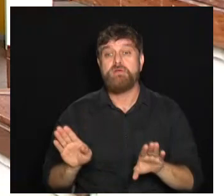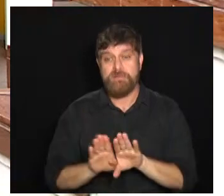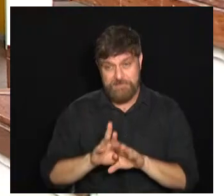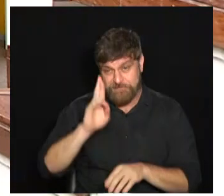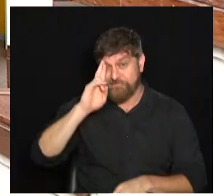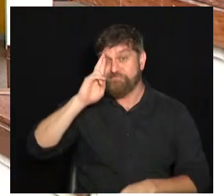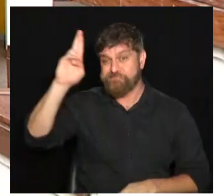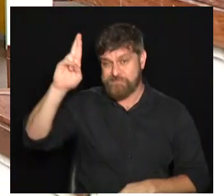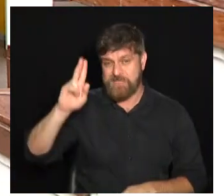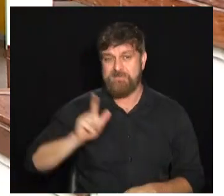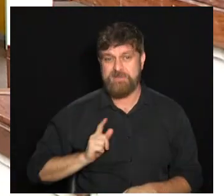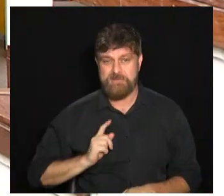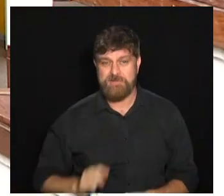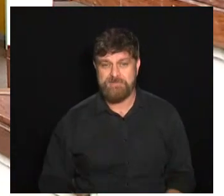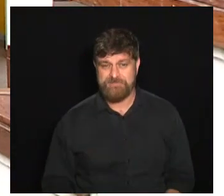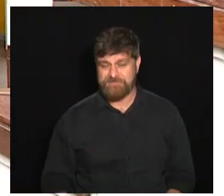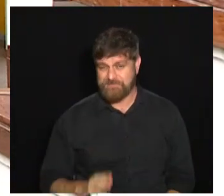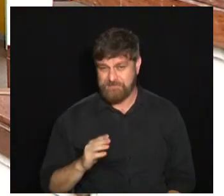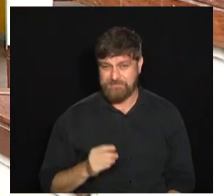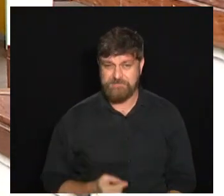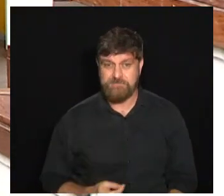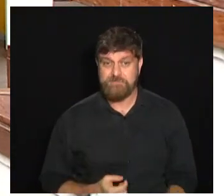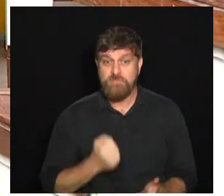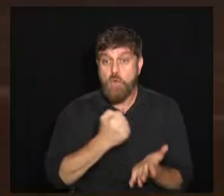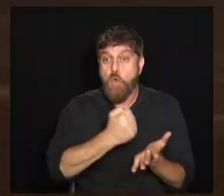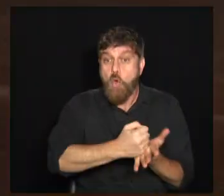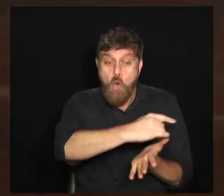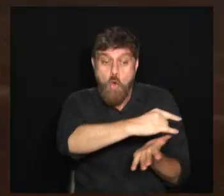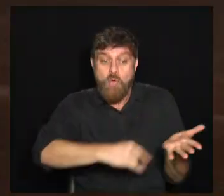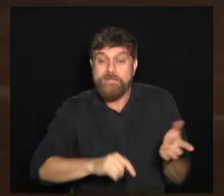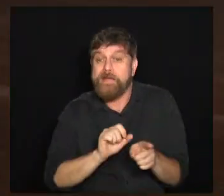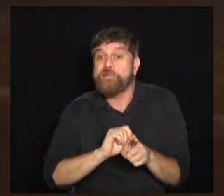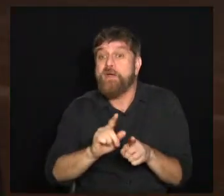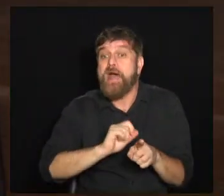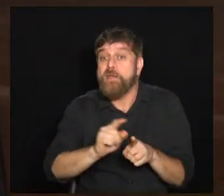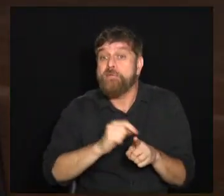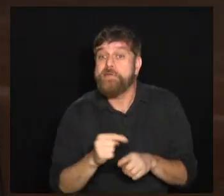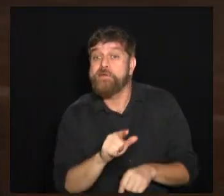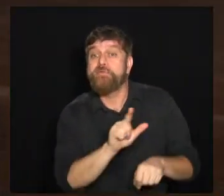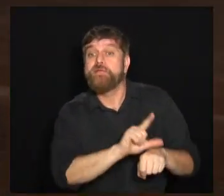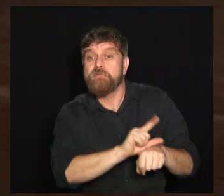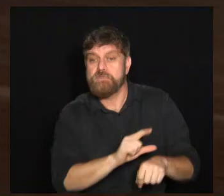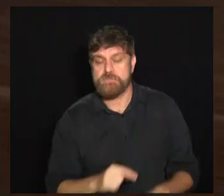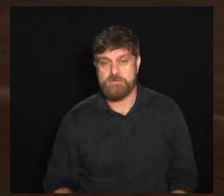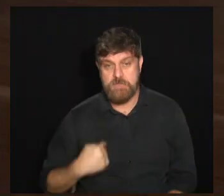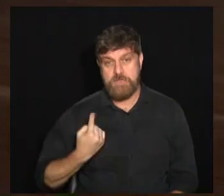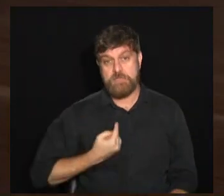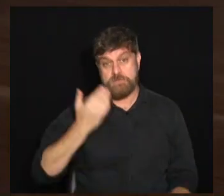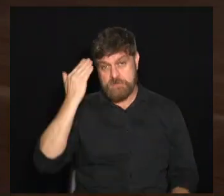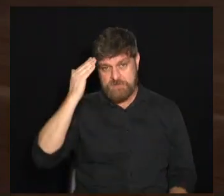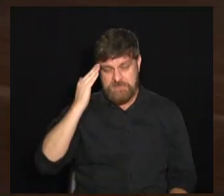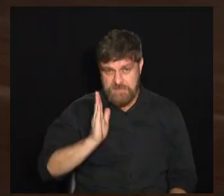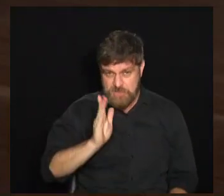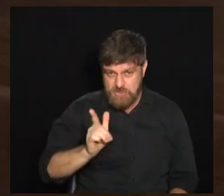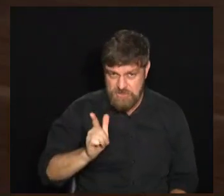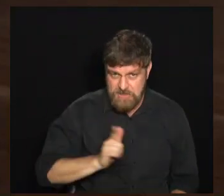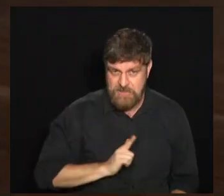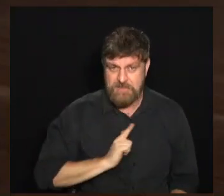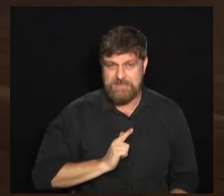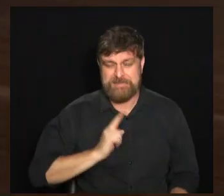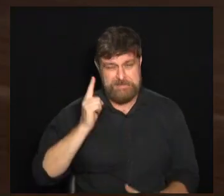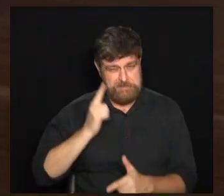também, principalmente com relação à questão contratual. Hoje a gente entende que a gente já tem um caso aí de força